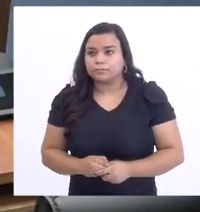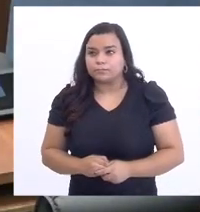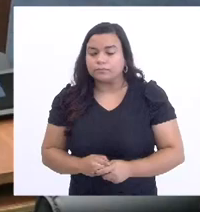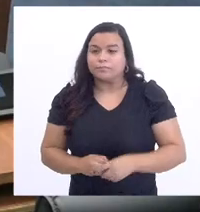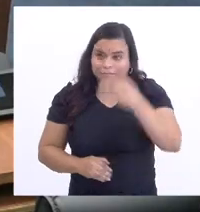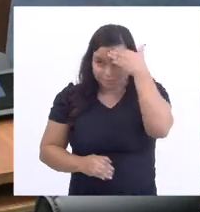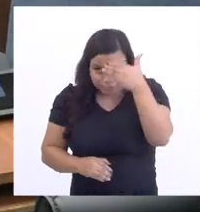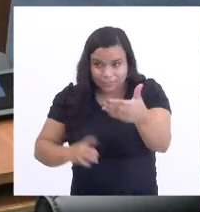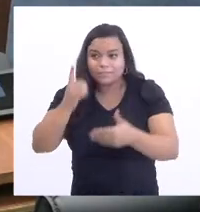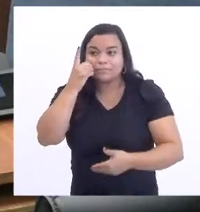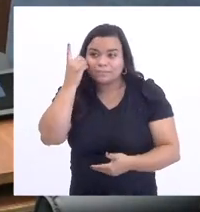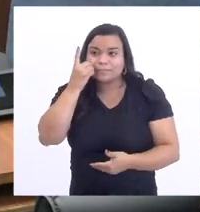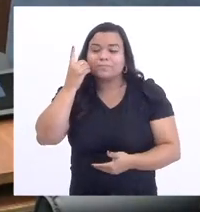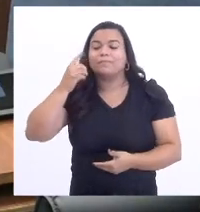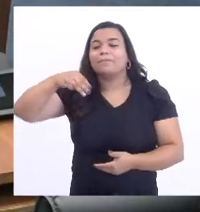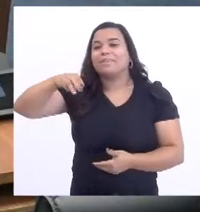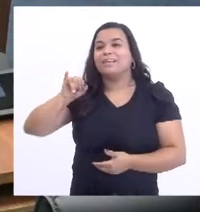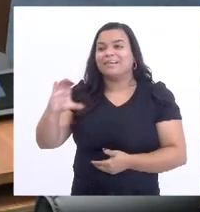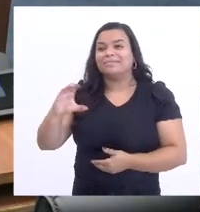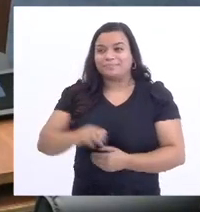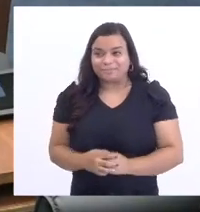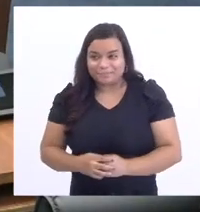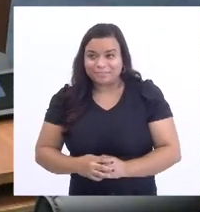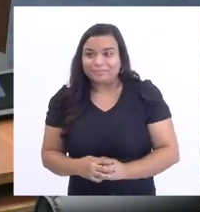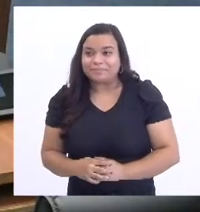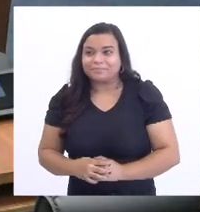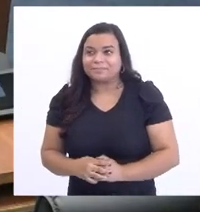Obrigado, deputado Carlos